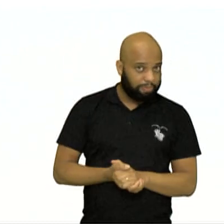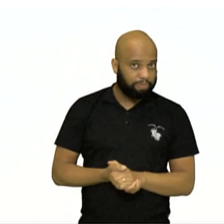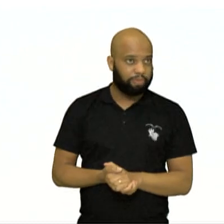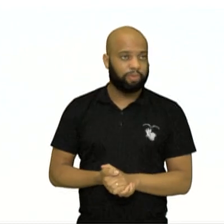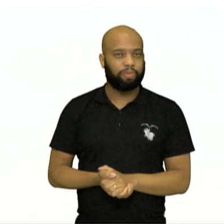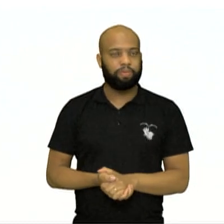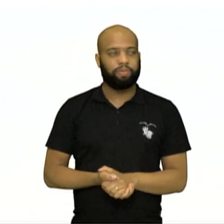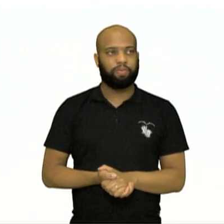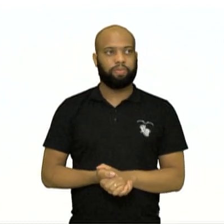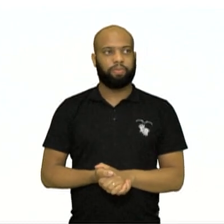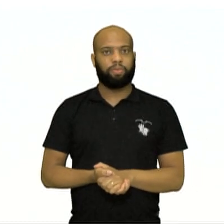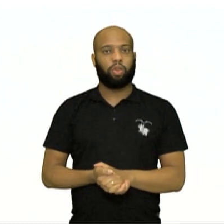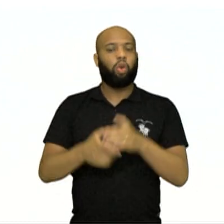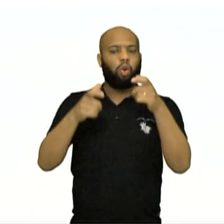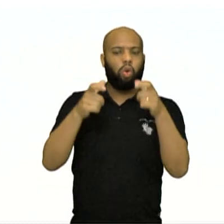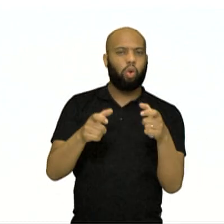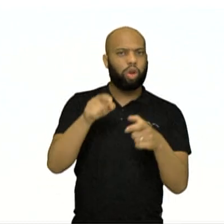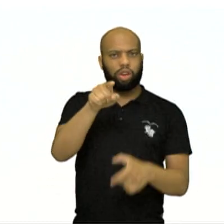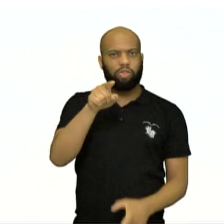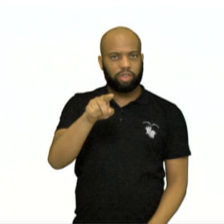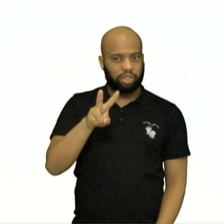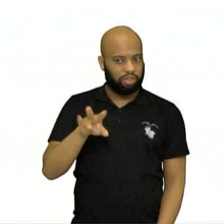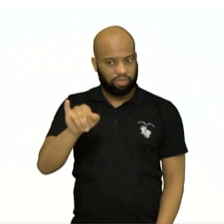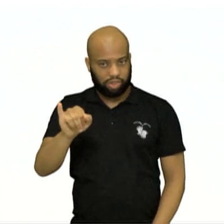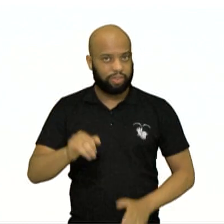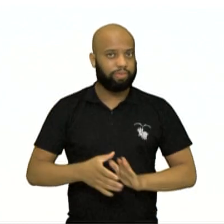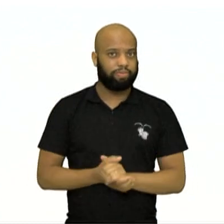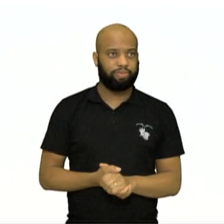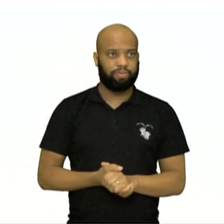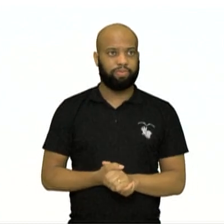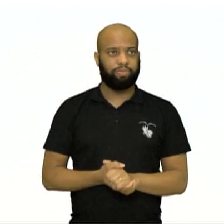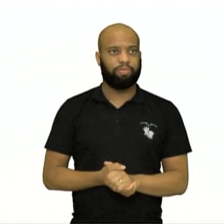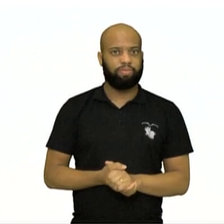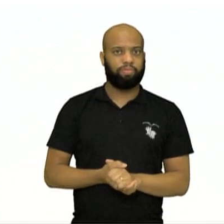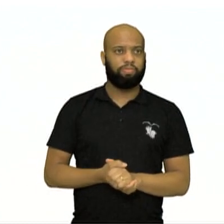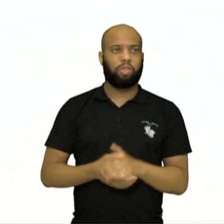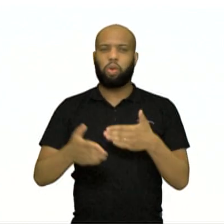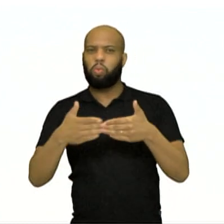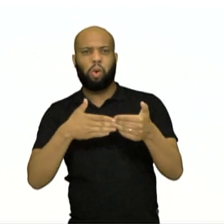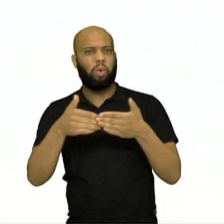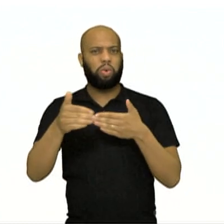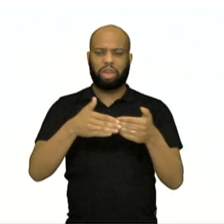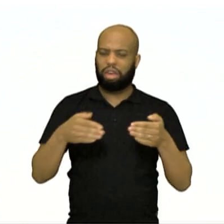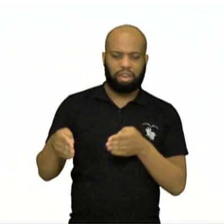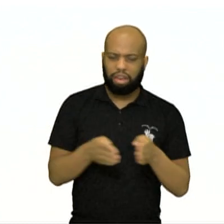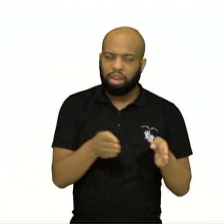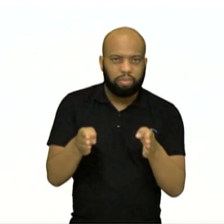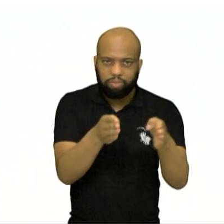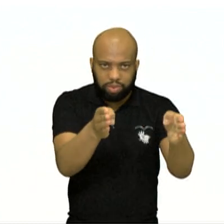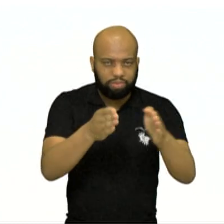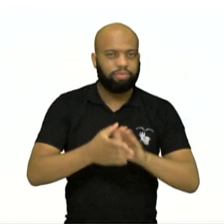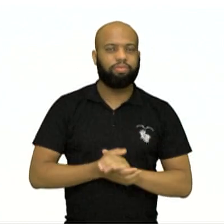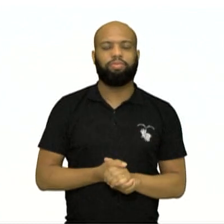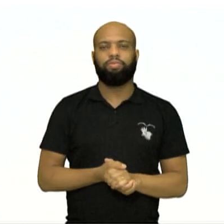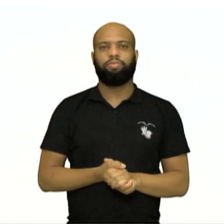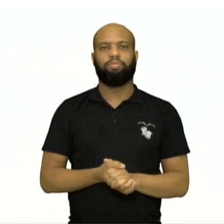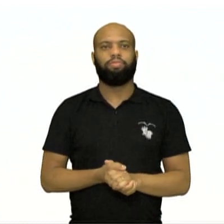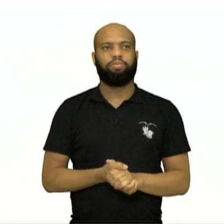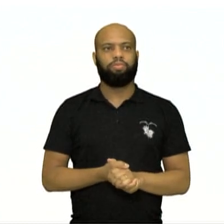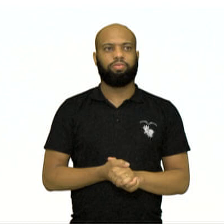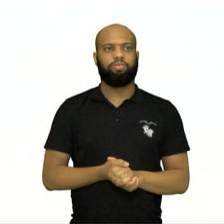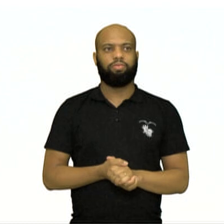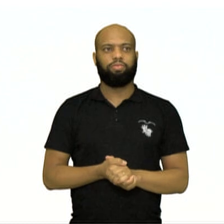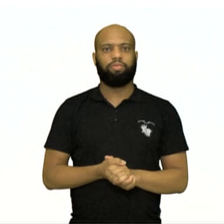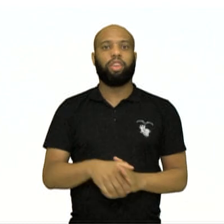are going, onde você está indo, any road, qualquer estrada ou qualquer caminho, will get you there,